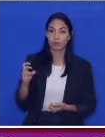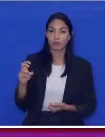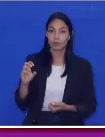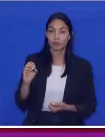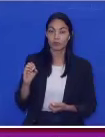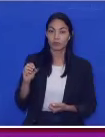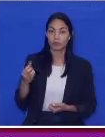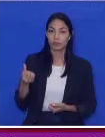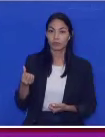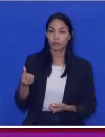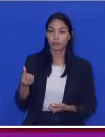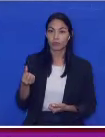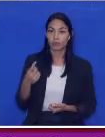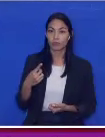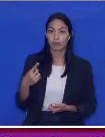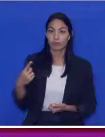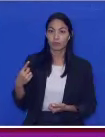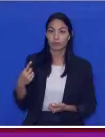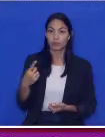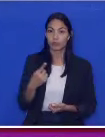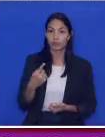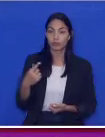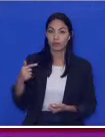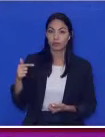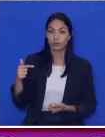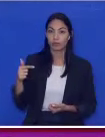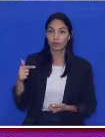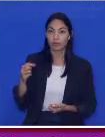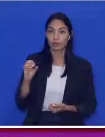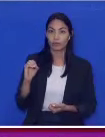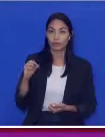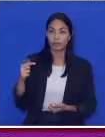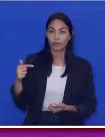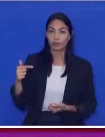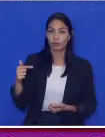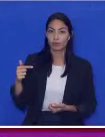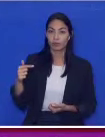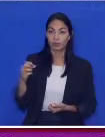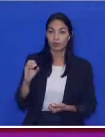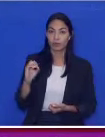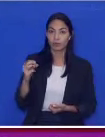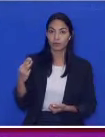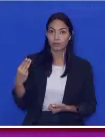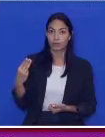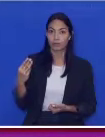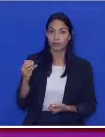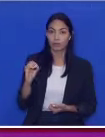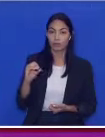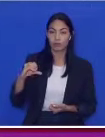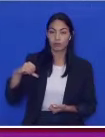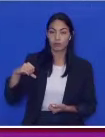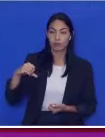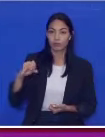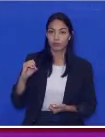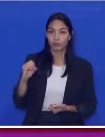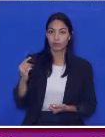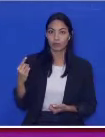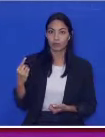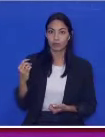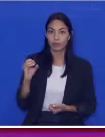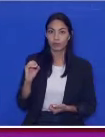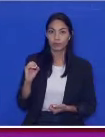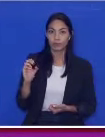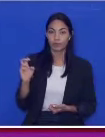15, 06, 11, 17, 07, 03, 09,